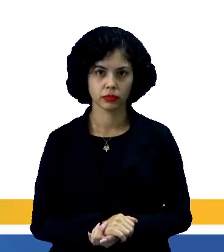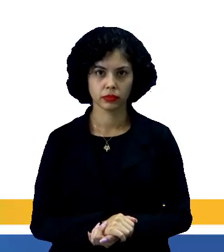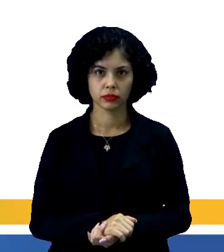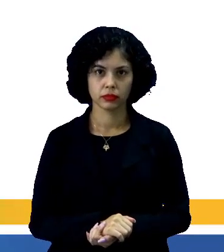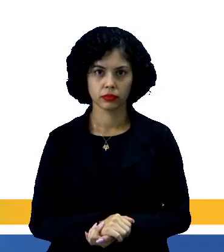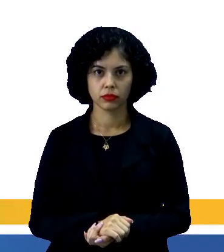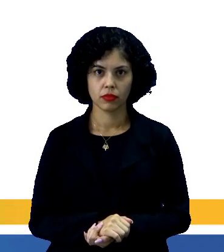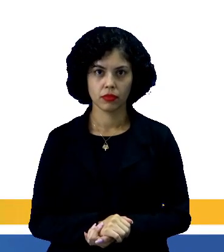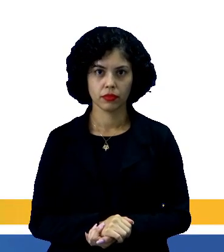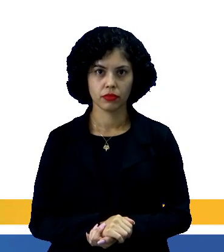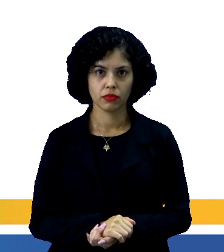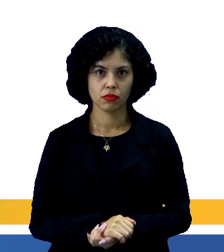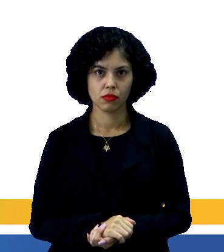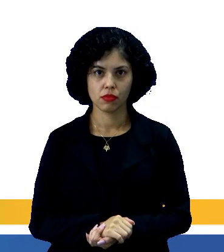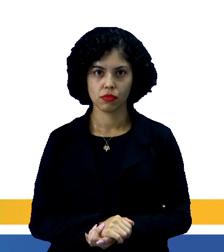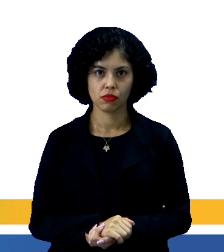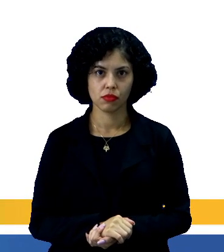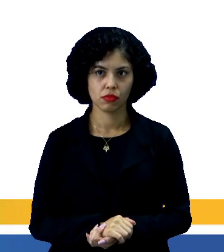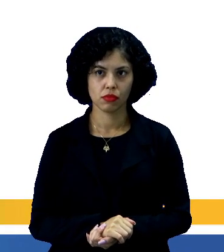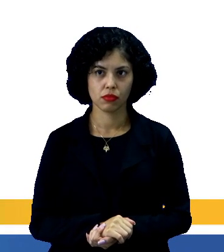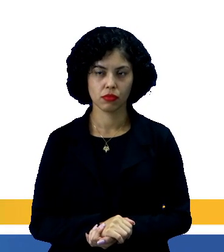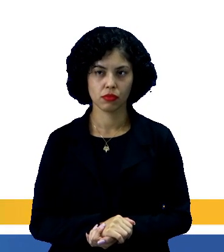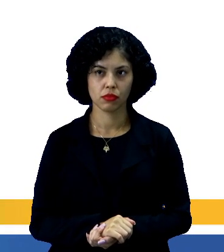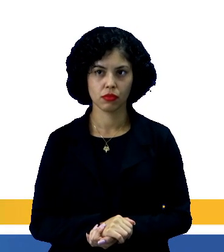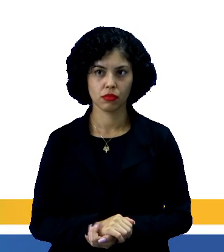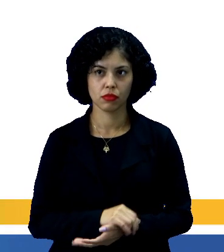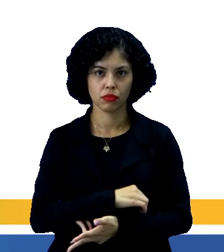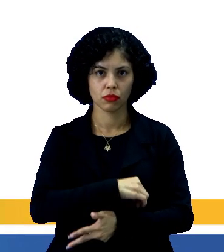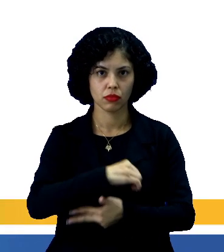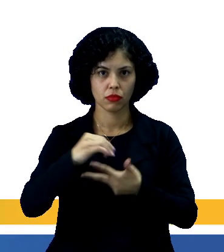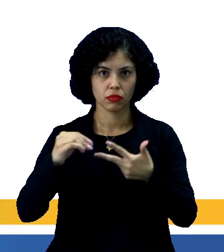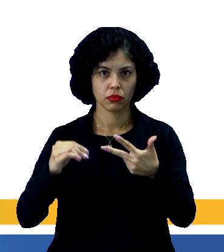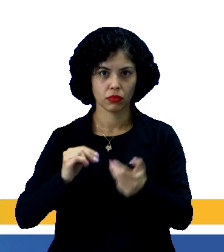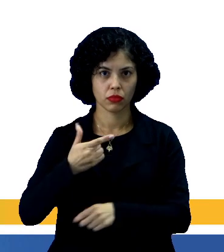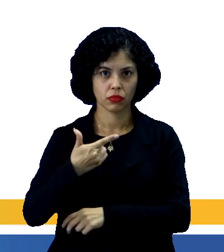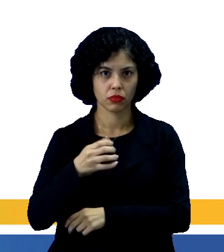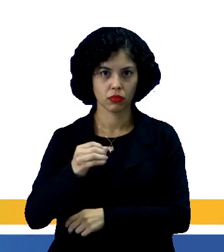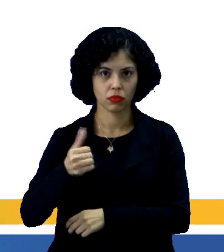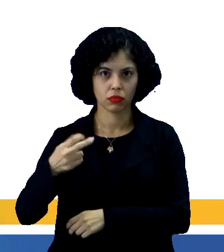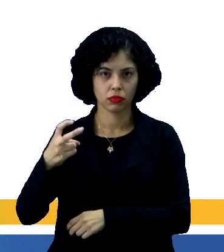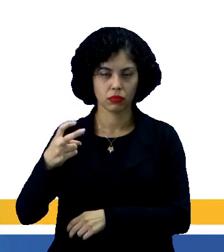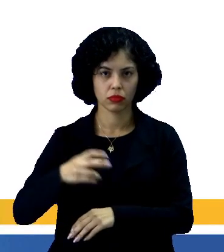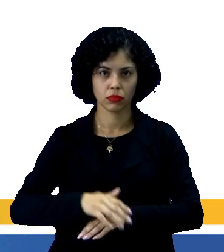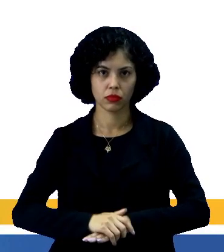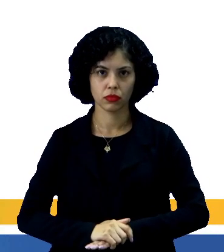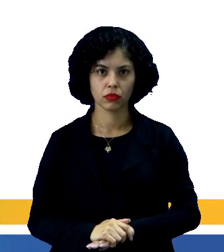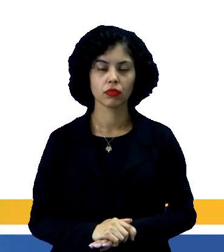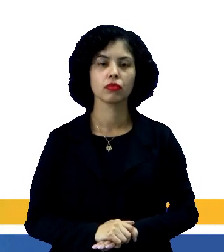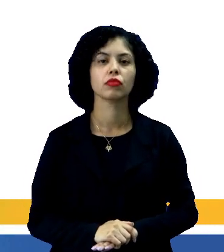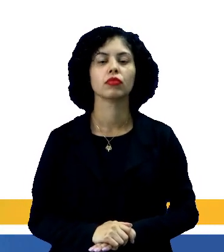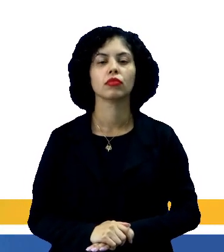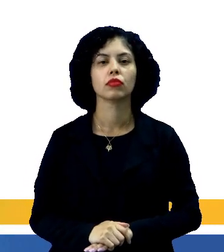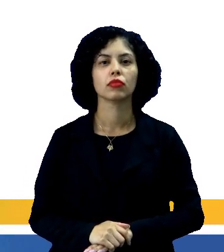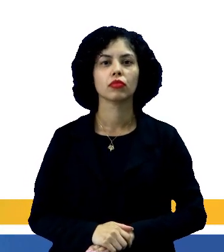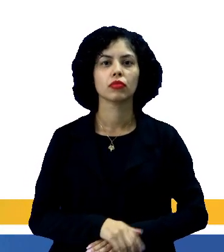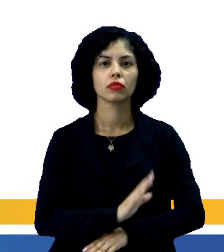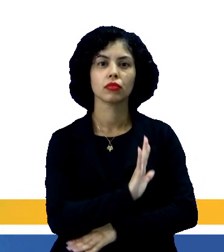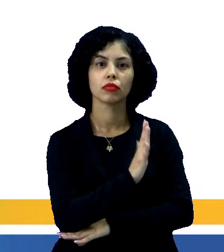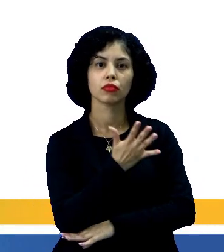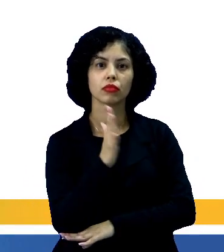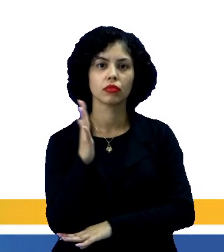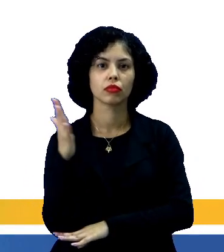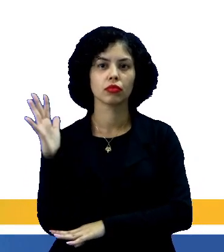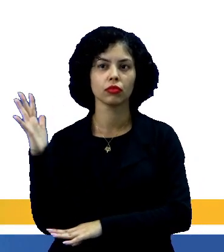lá? Inclusive, a questão estava no Enem de 2015. Nós temos a questão